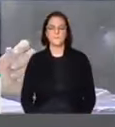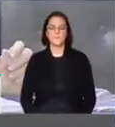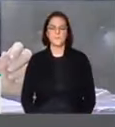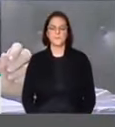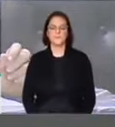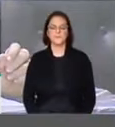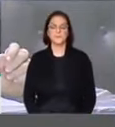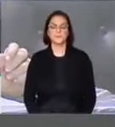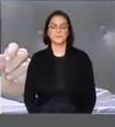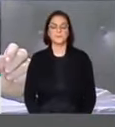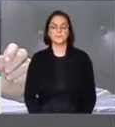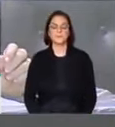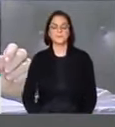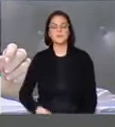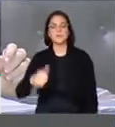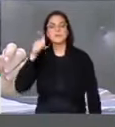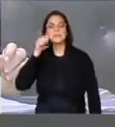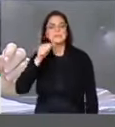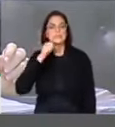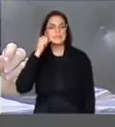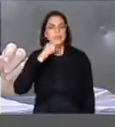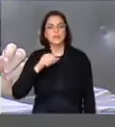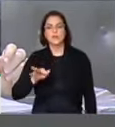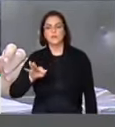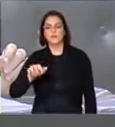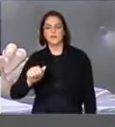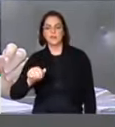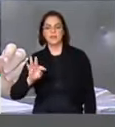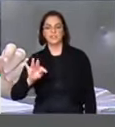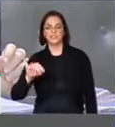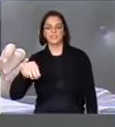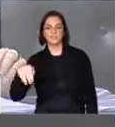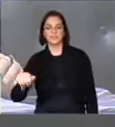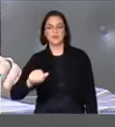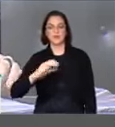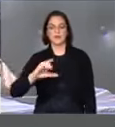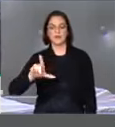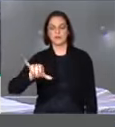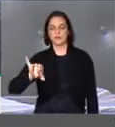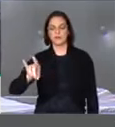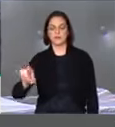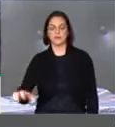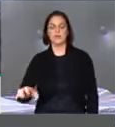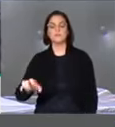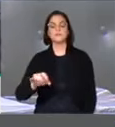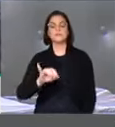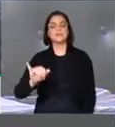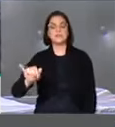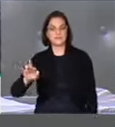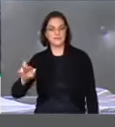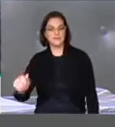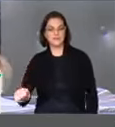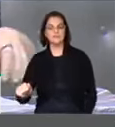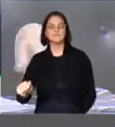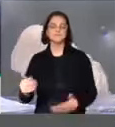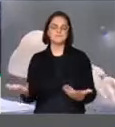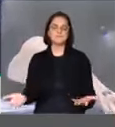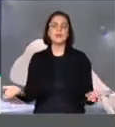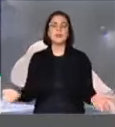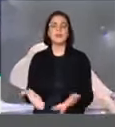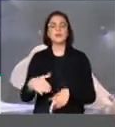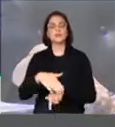Agradecer a senadora Fátima Cleide, a deputada Yara Bernardi, passar a palavra para a